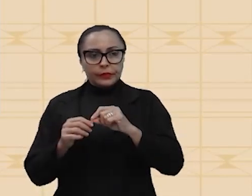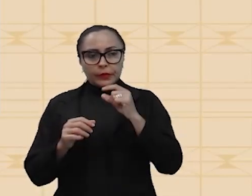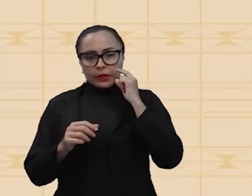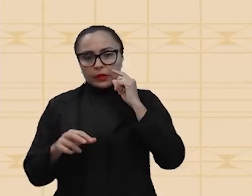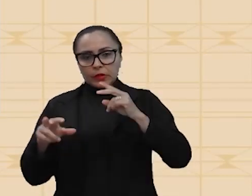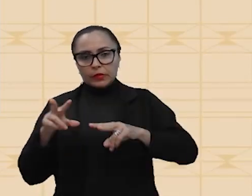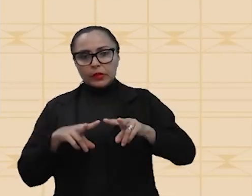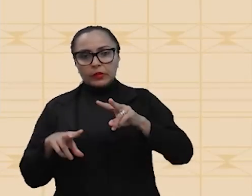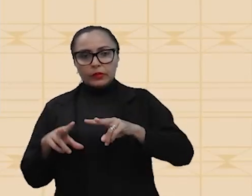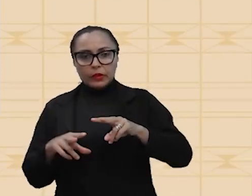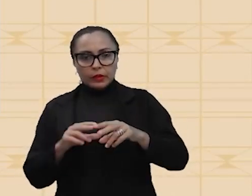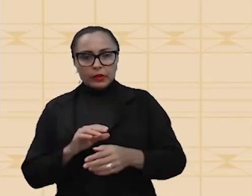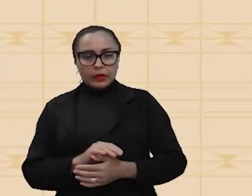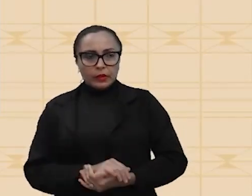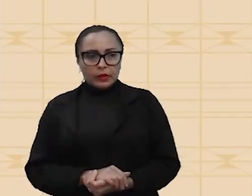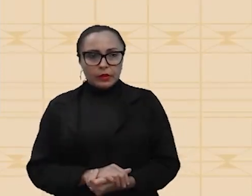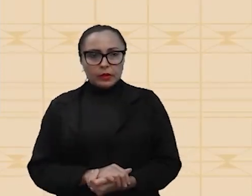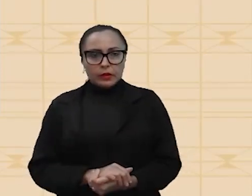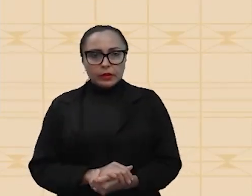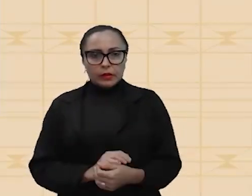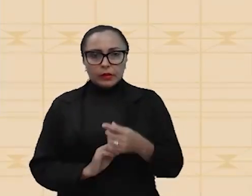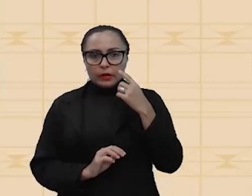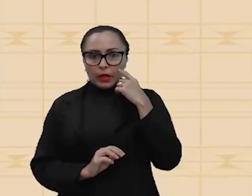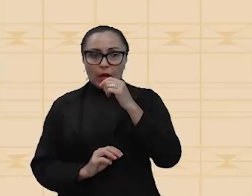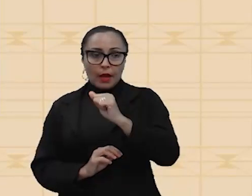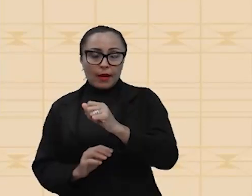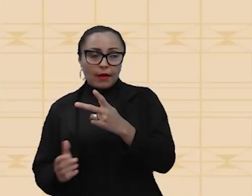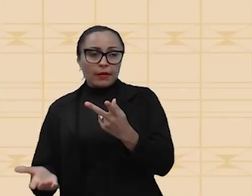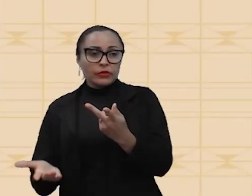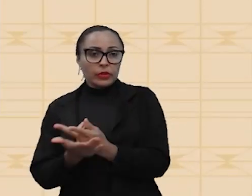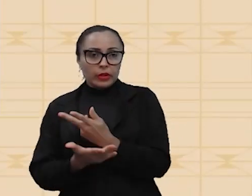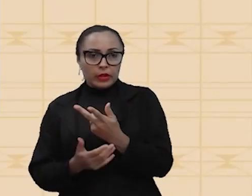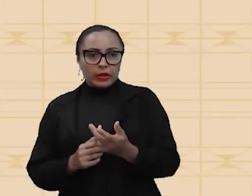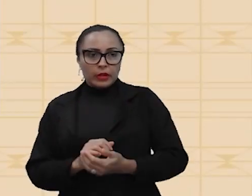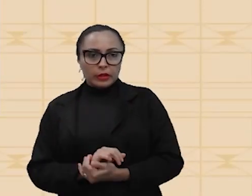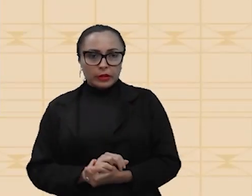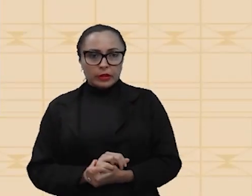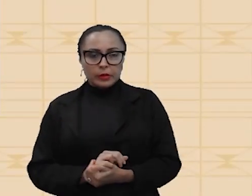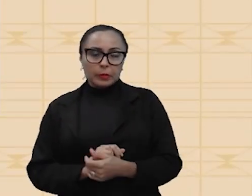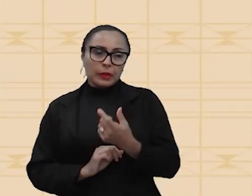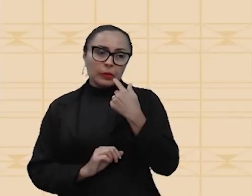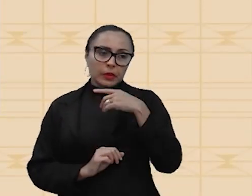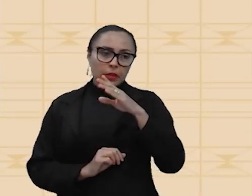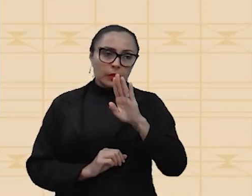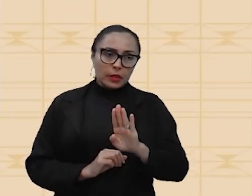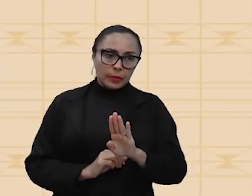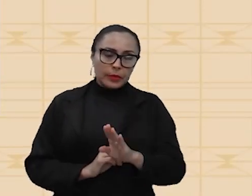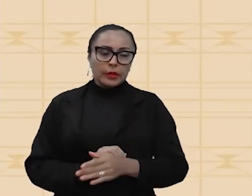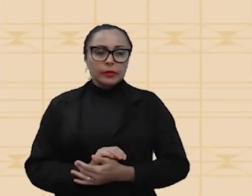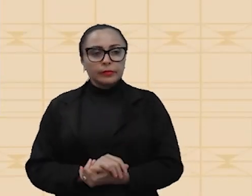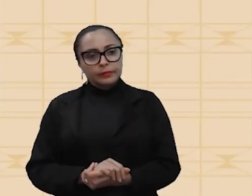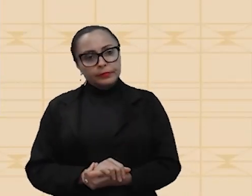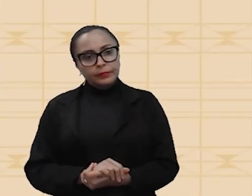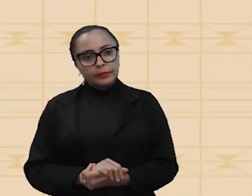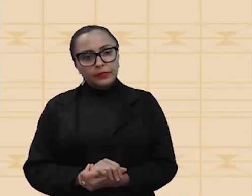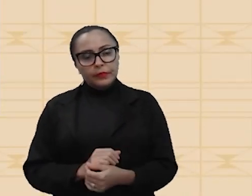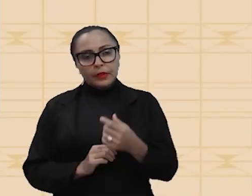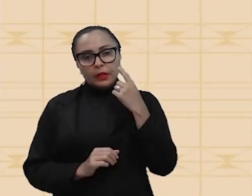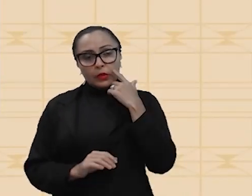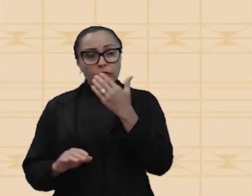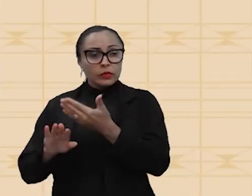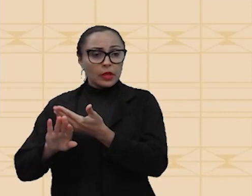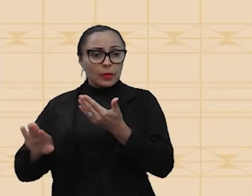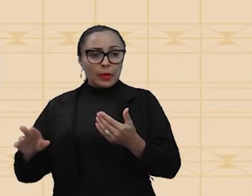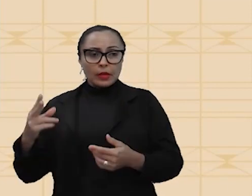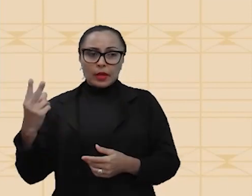iguais. Então, a letra A está errada. E aí, ó, passou para a letra B. A gente vai fazer a mesma coisa, separar a pilha em duas,